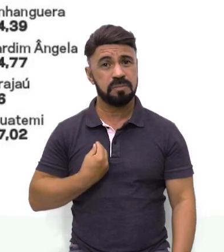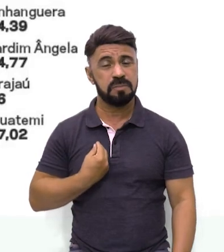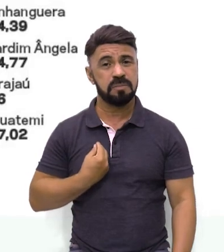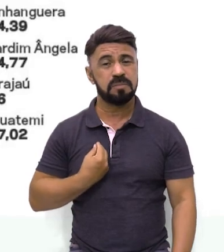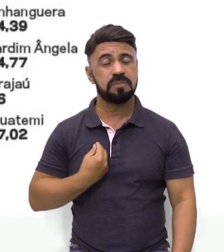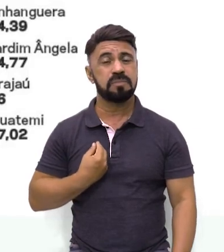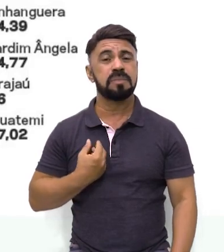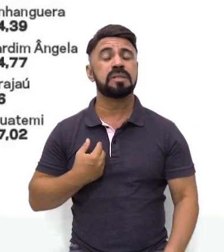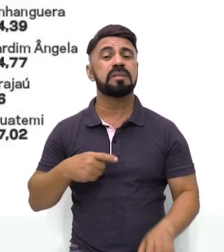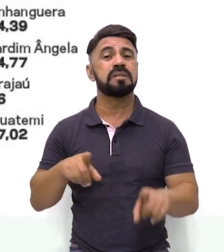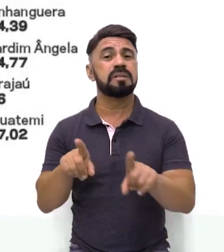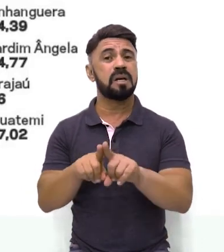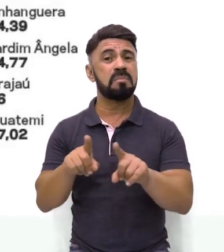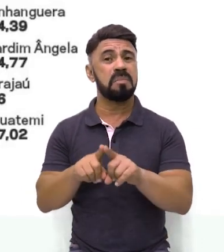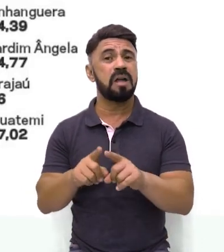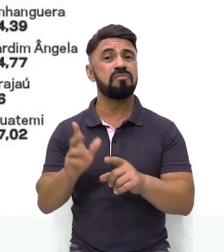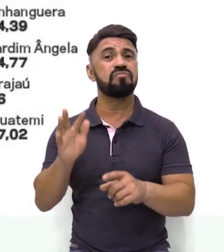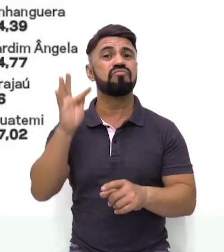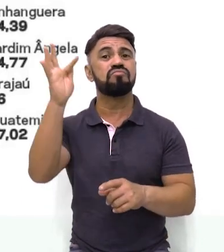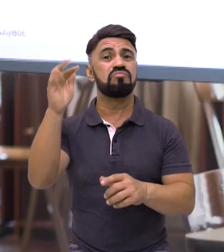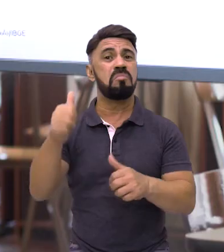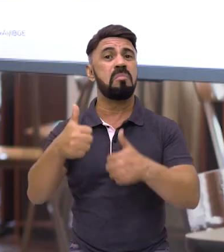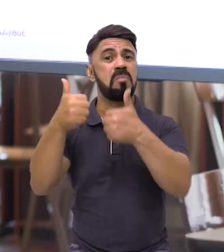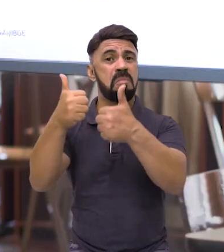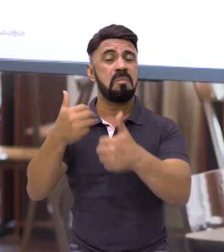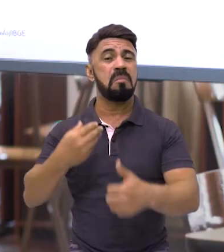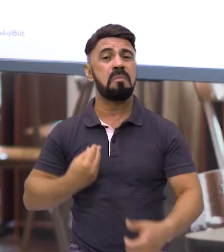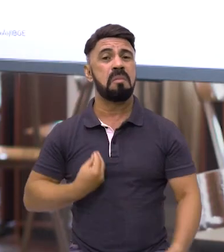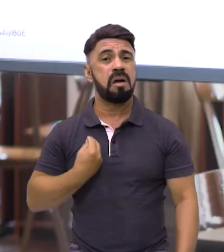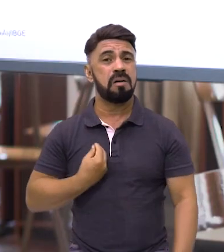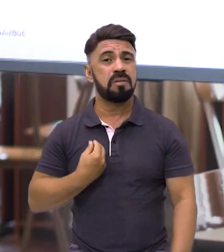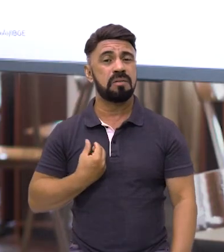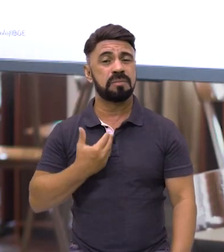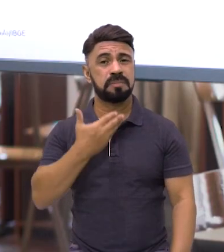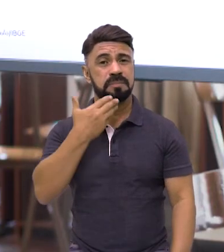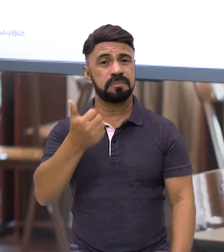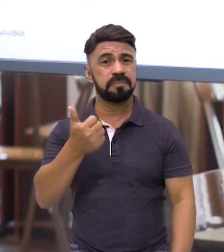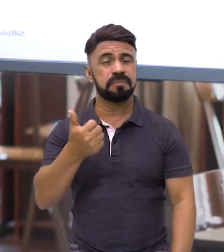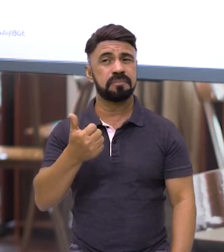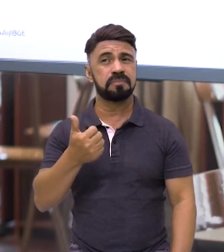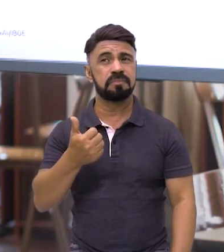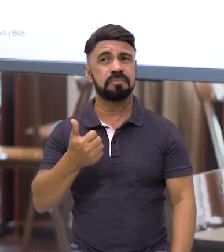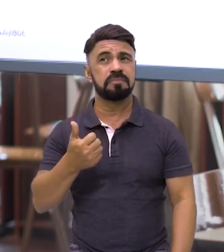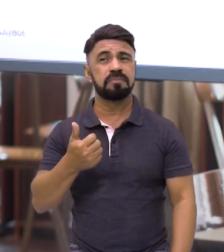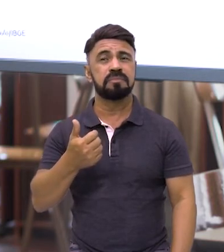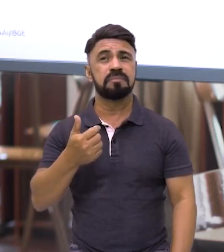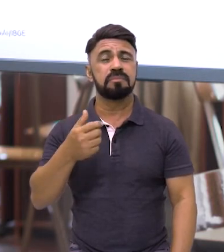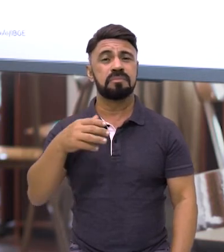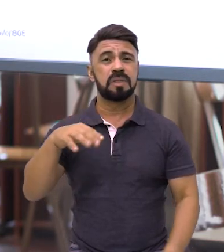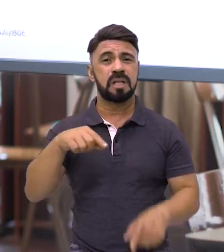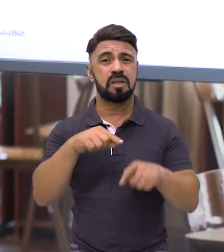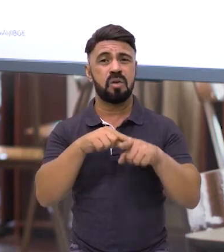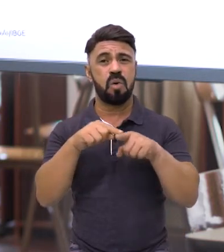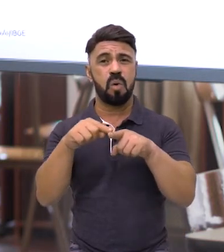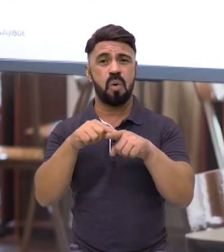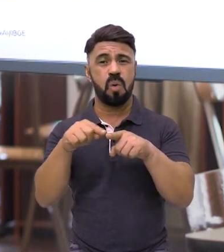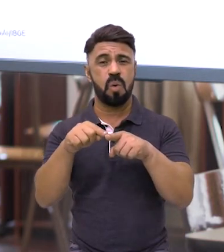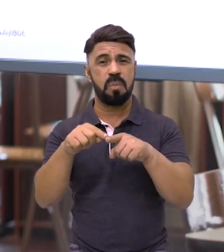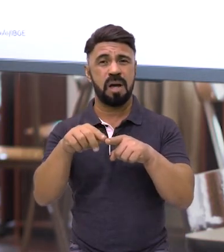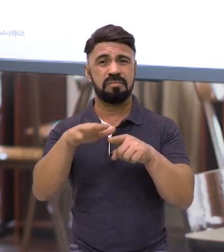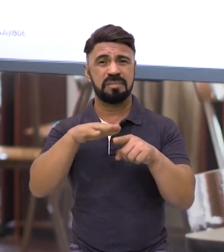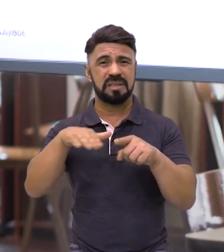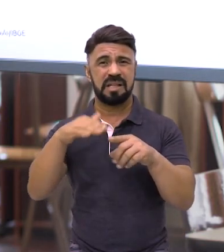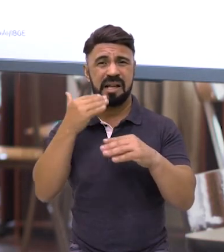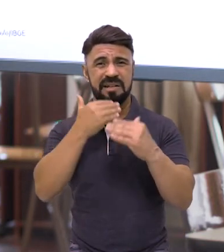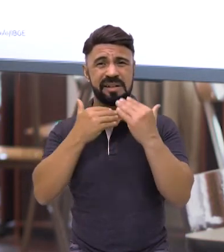consequentemente, uma expectativa de vida maior. À medida que eu observo os bairros